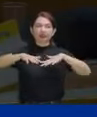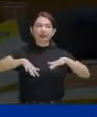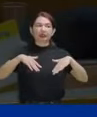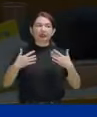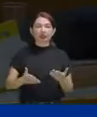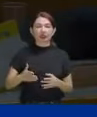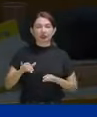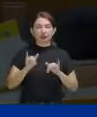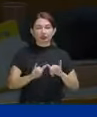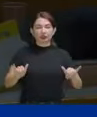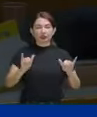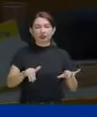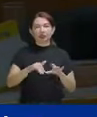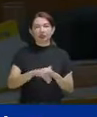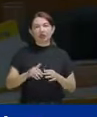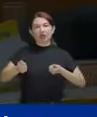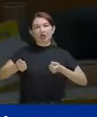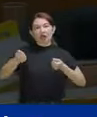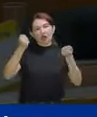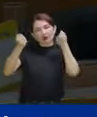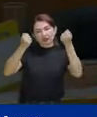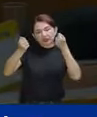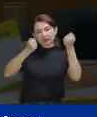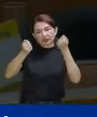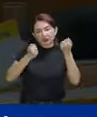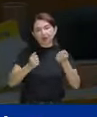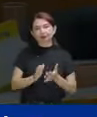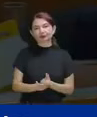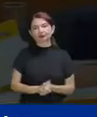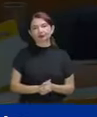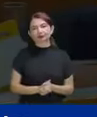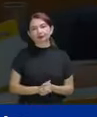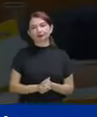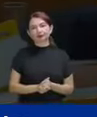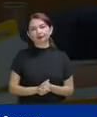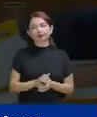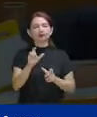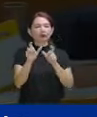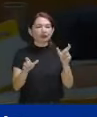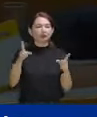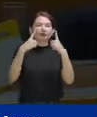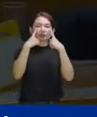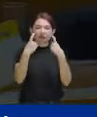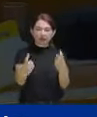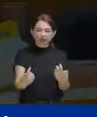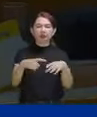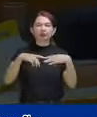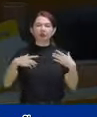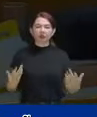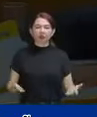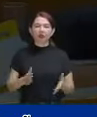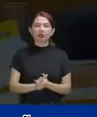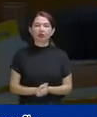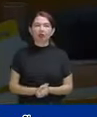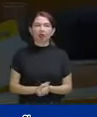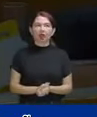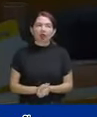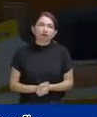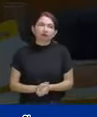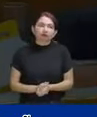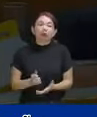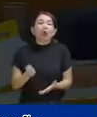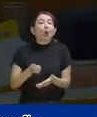da campanha eleitoral, possibilitando a análise pelos setores interessados. E não se trata de mera